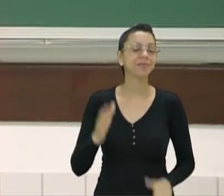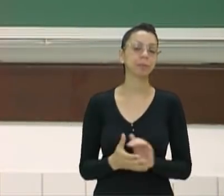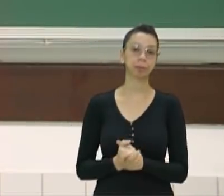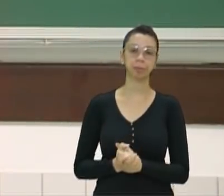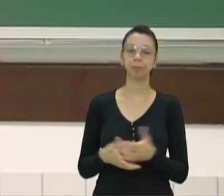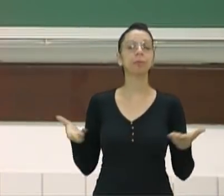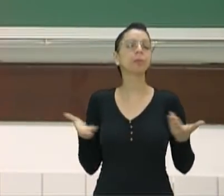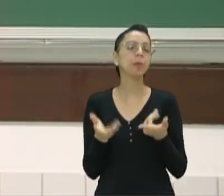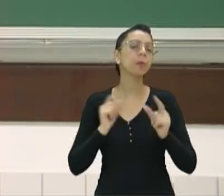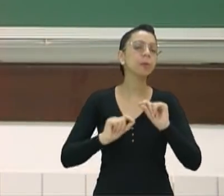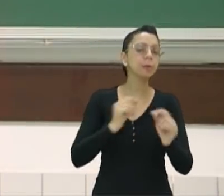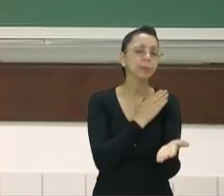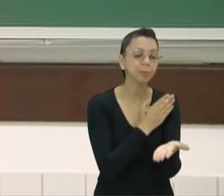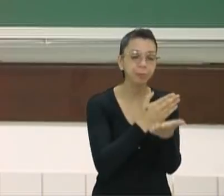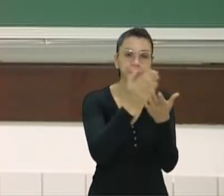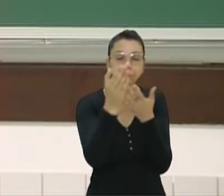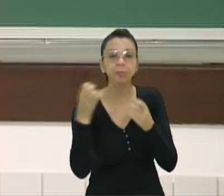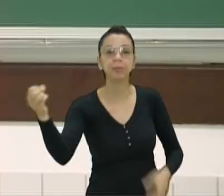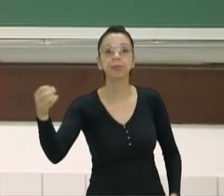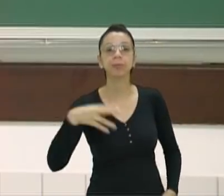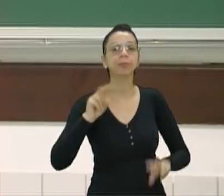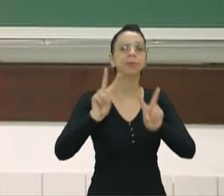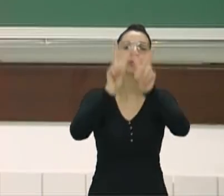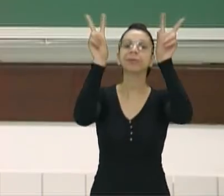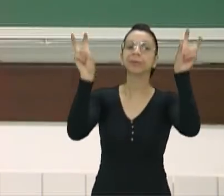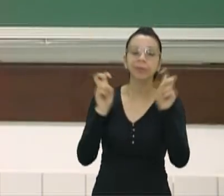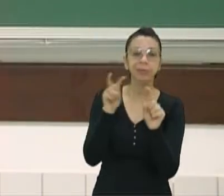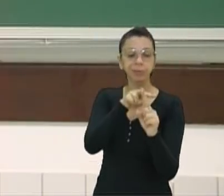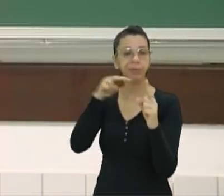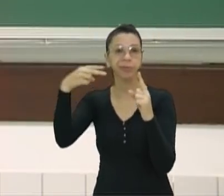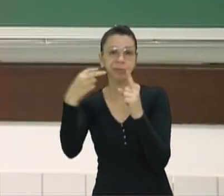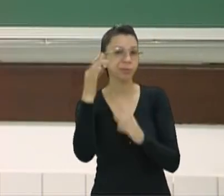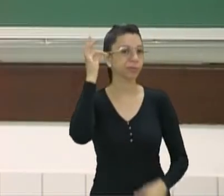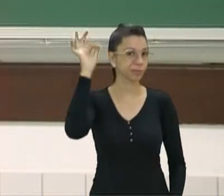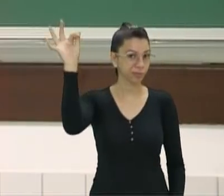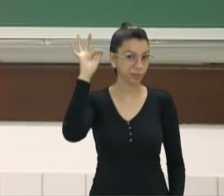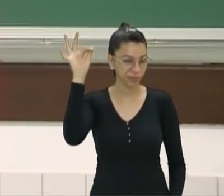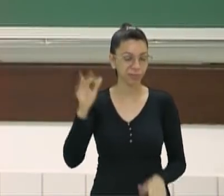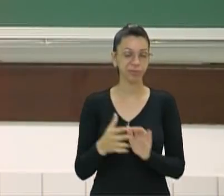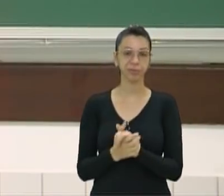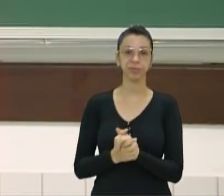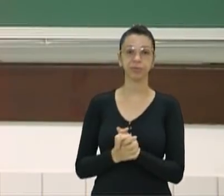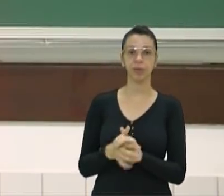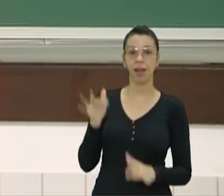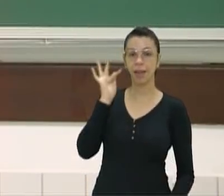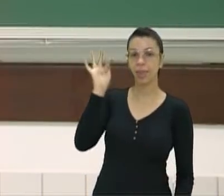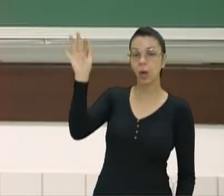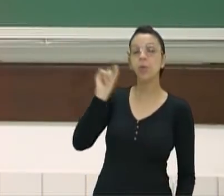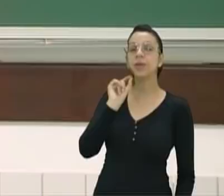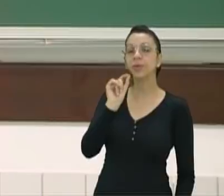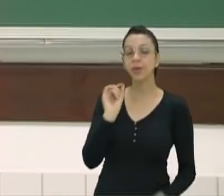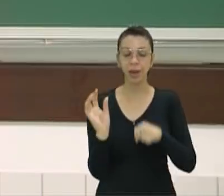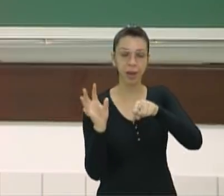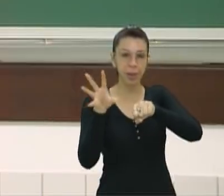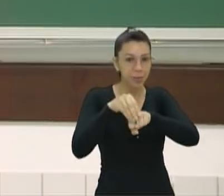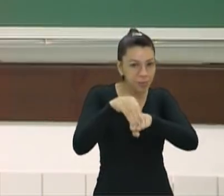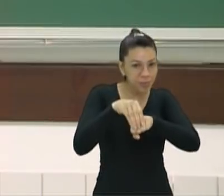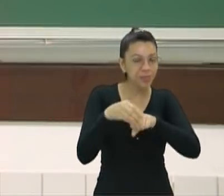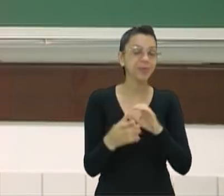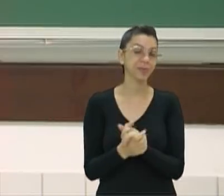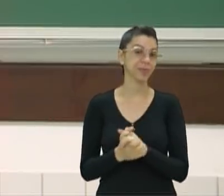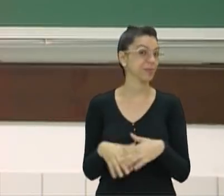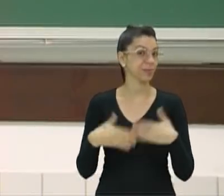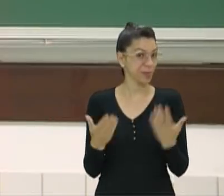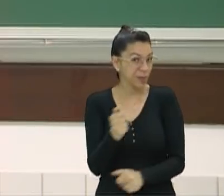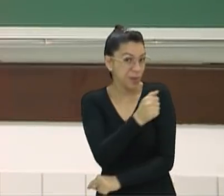vamos iniciar uma nova perspectiva filosófica, a teoria do conhecimento. Então, caro estudante, desde